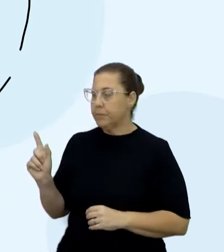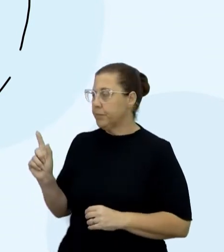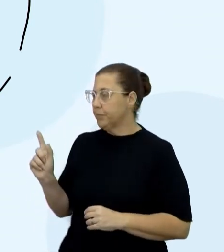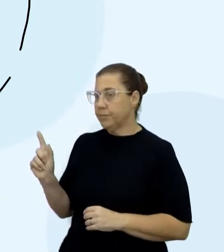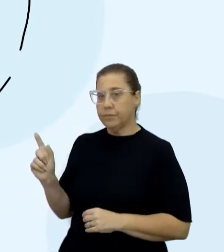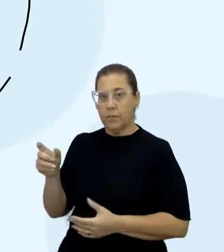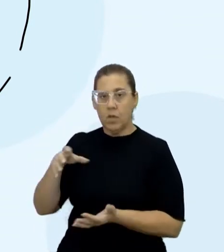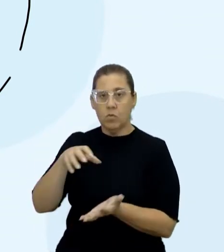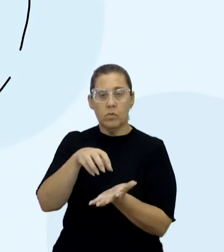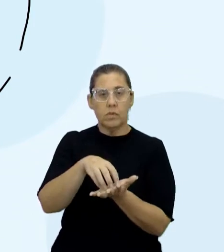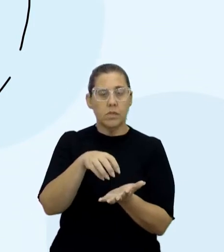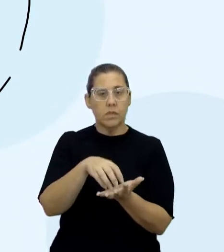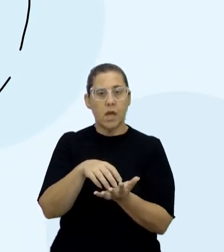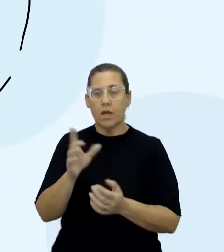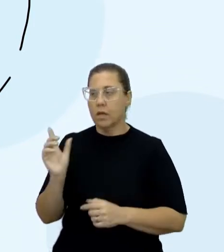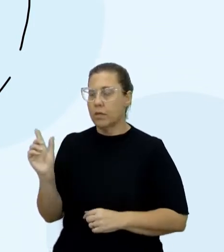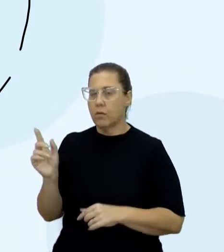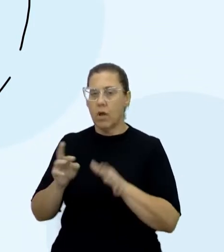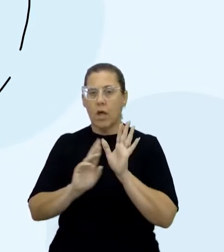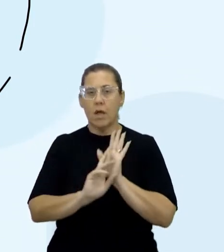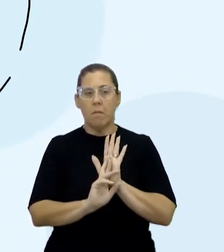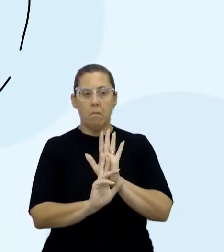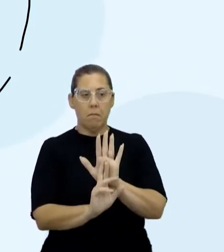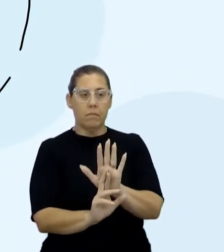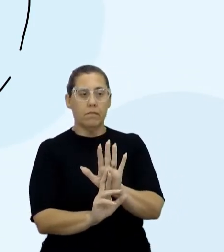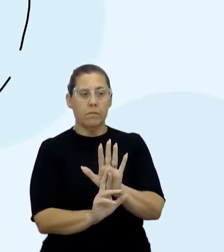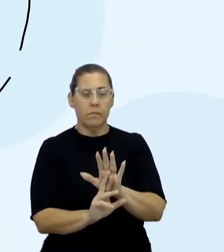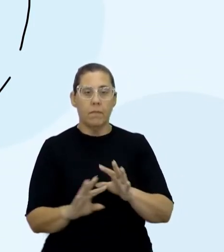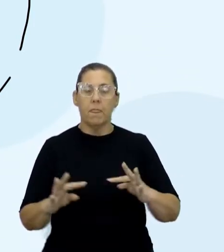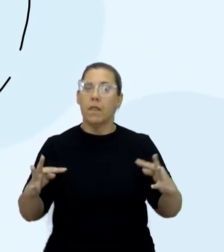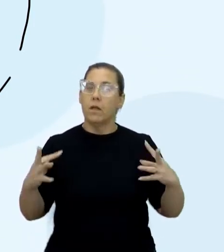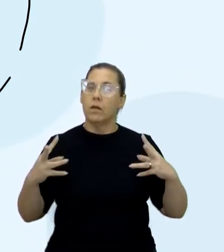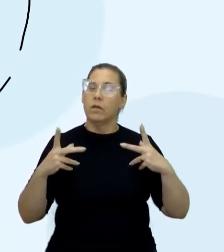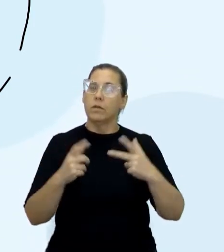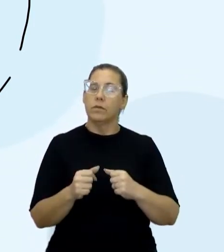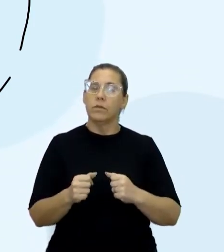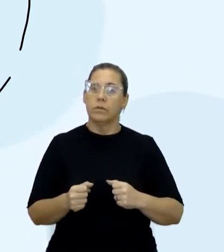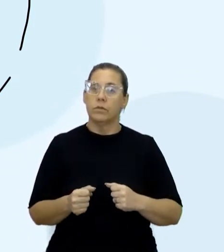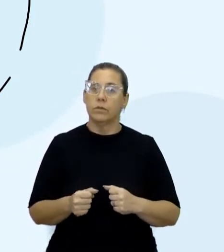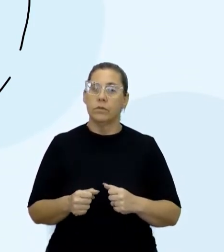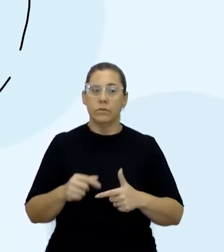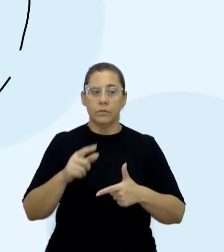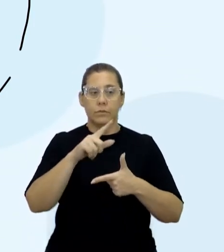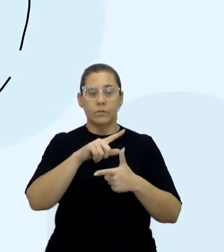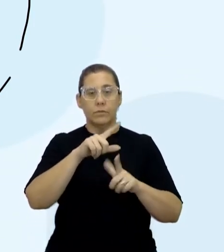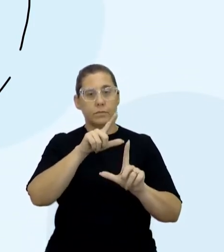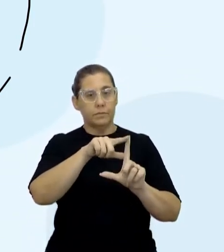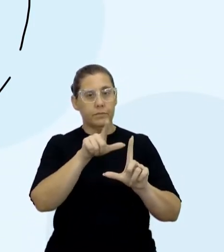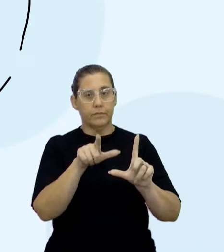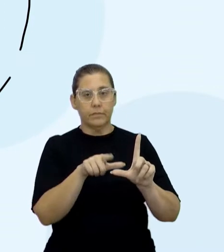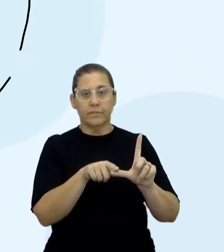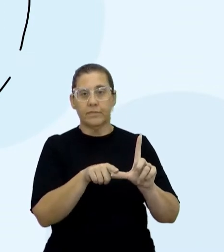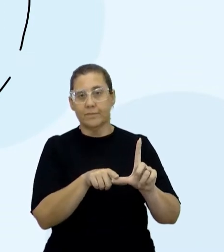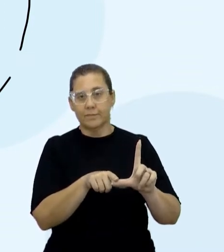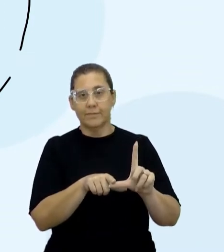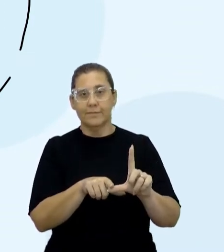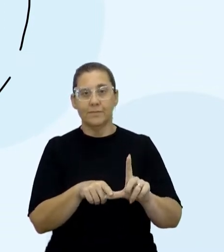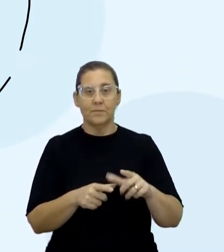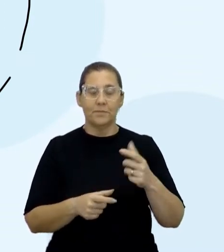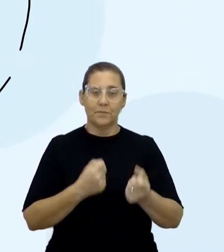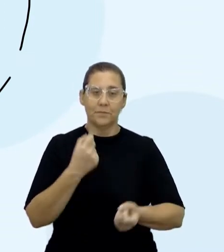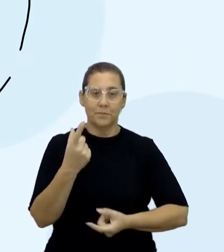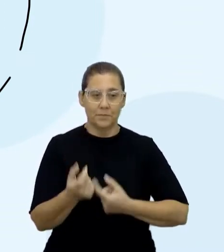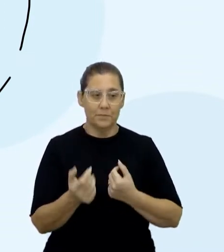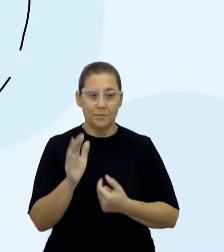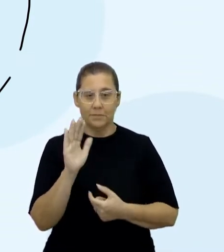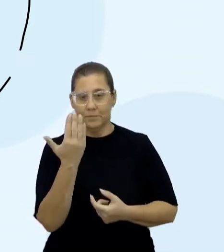ponto centro representado. Todo raio que eu incidir com algumas condições no